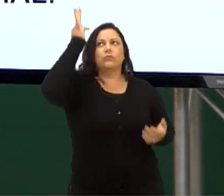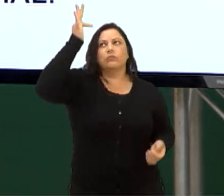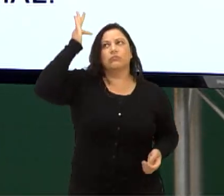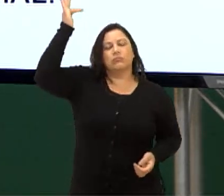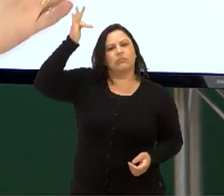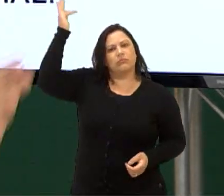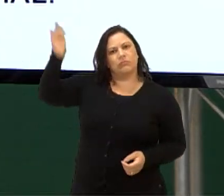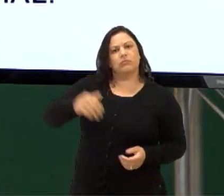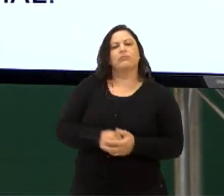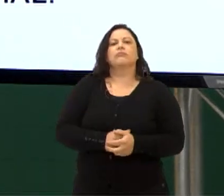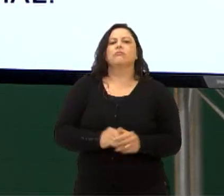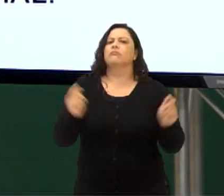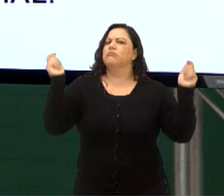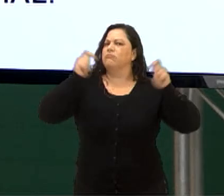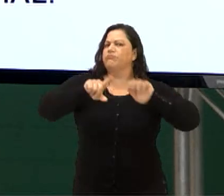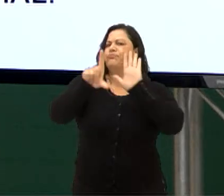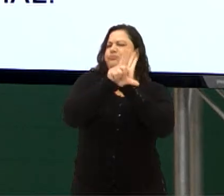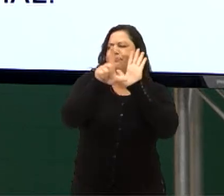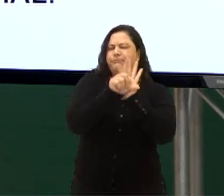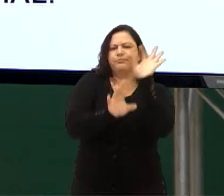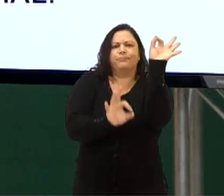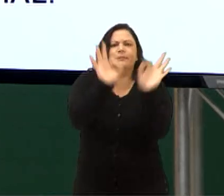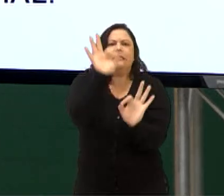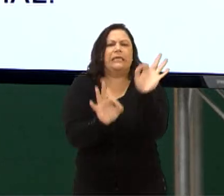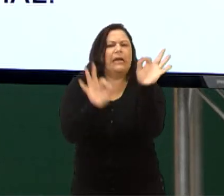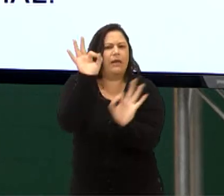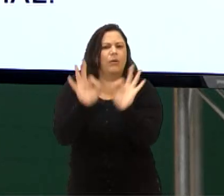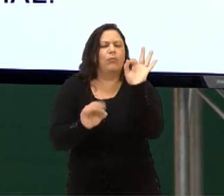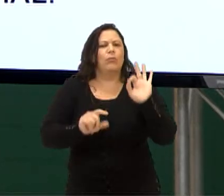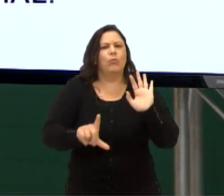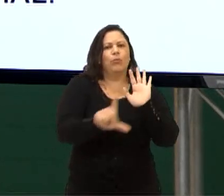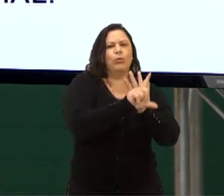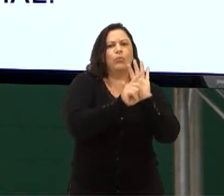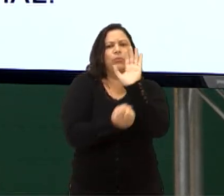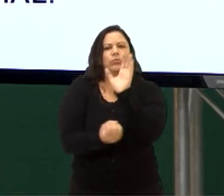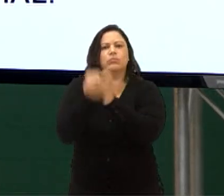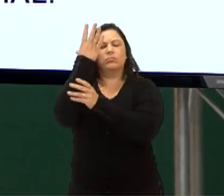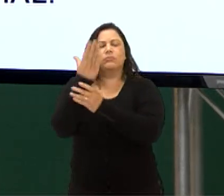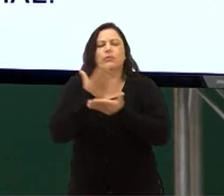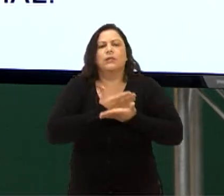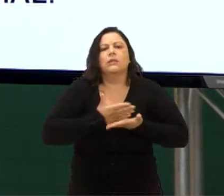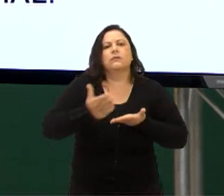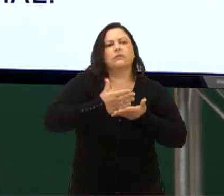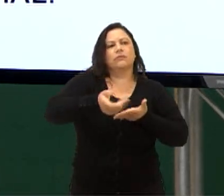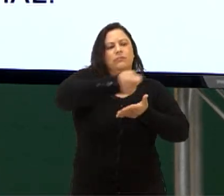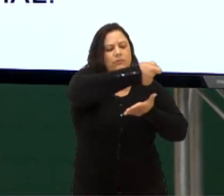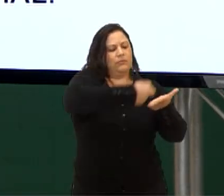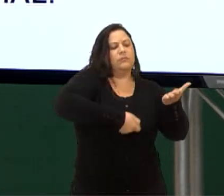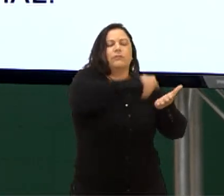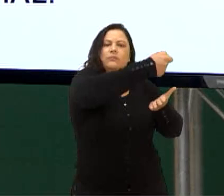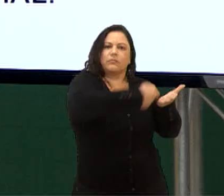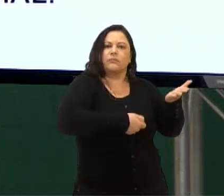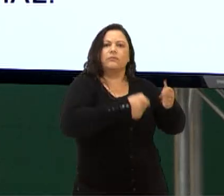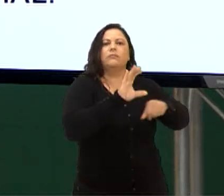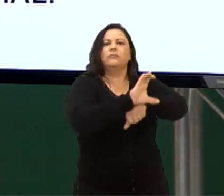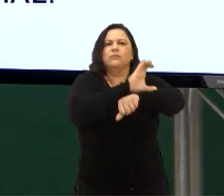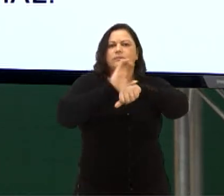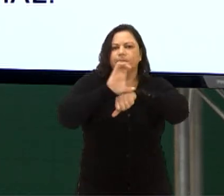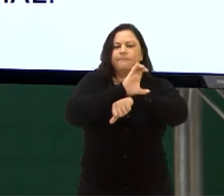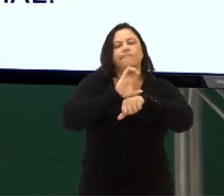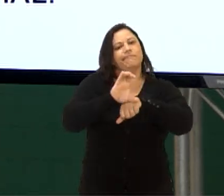grandes legisladores, professor Alexandre. Eles que iniciaram, eles escreveram